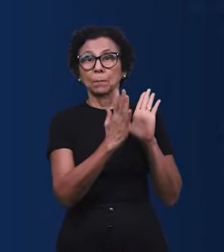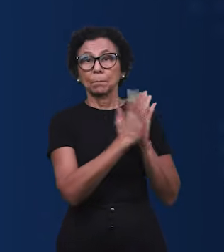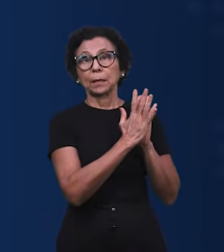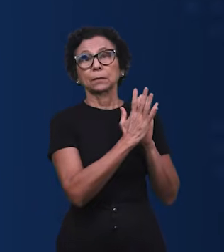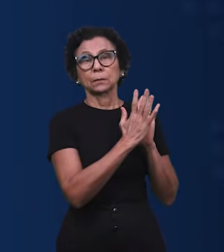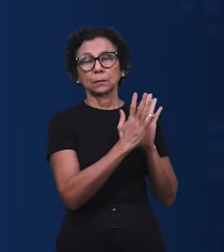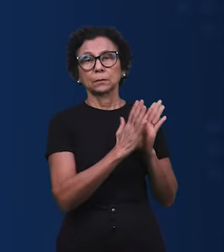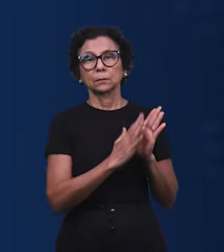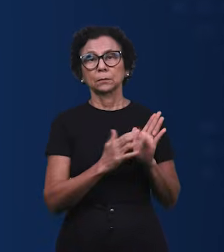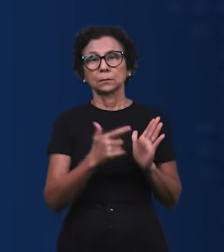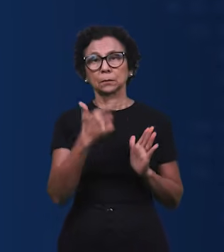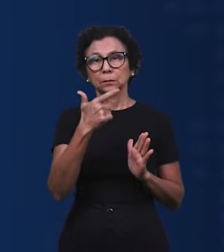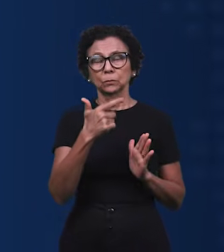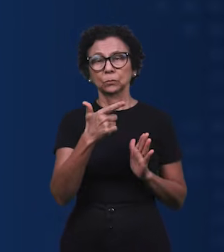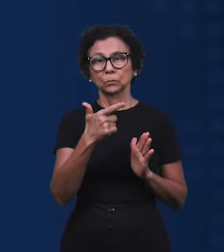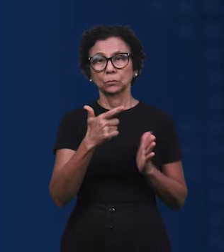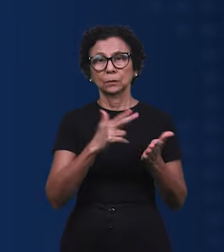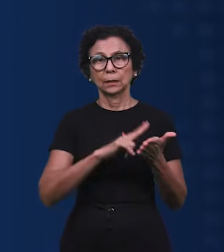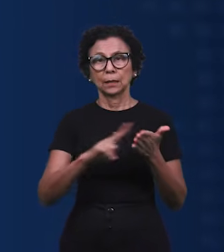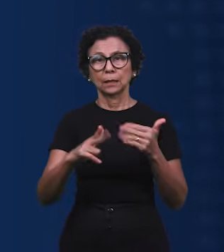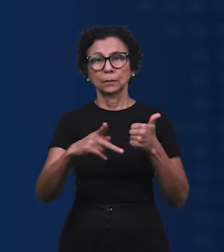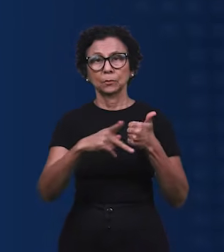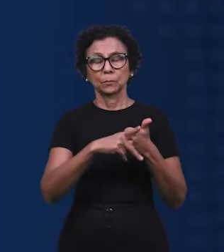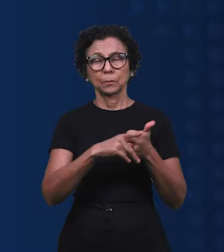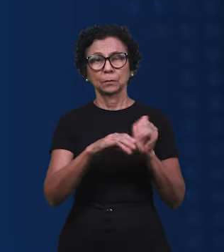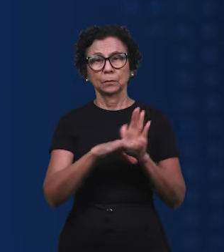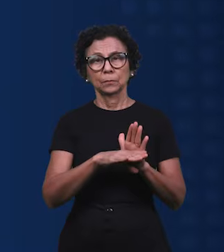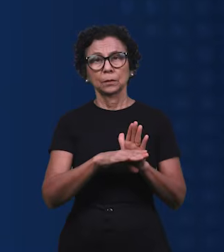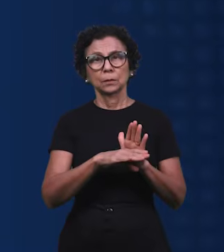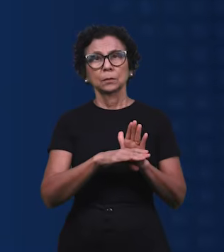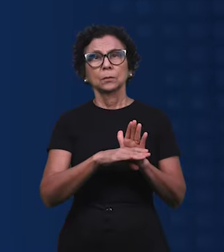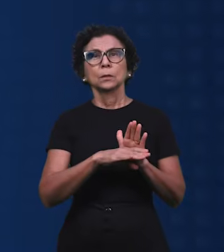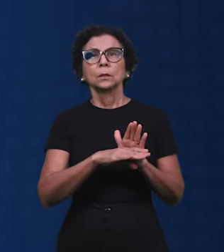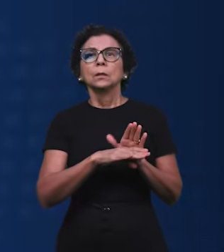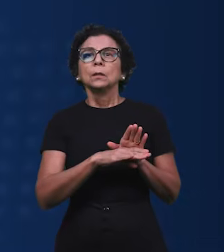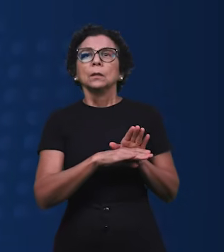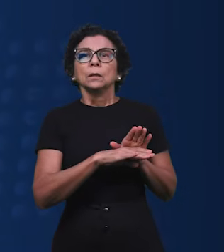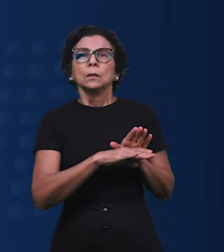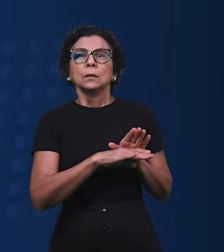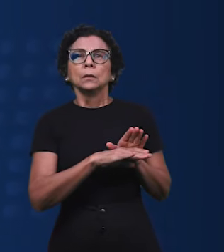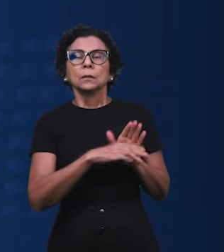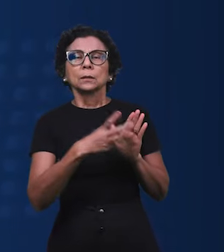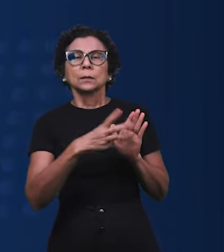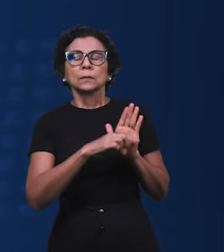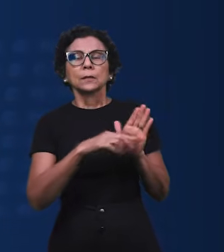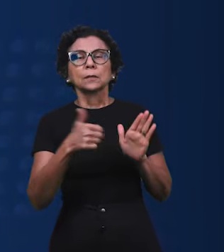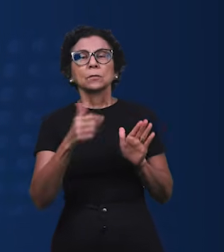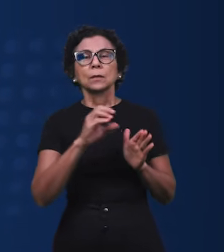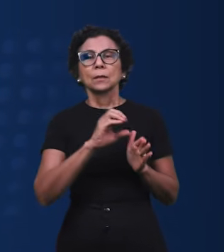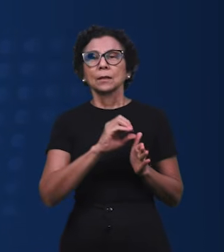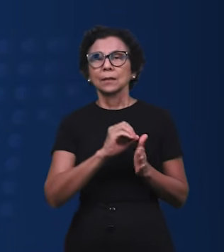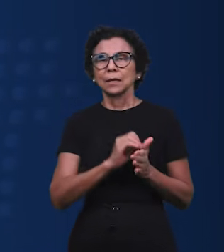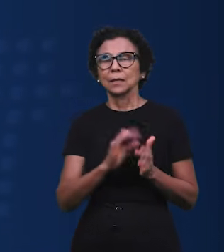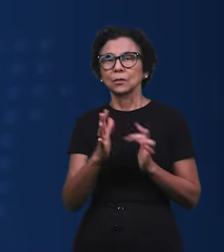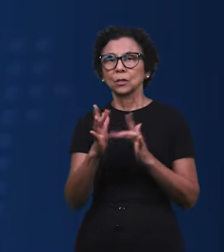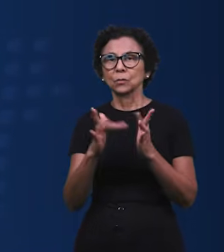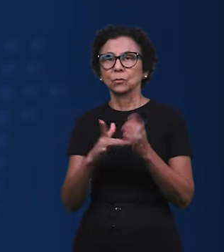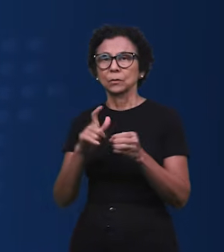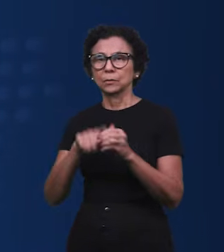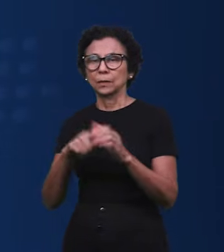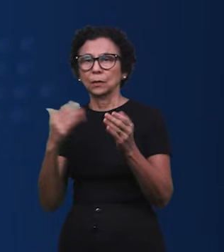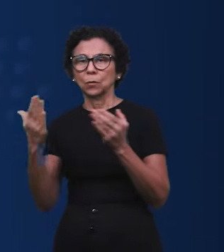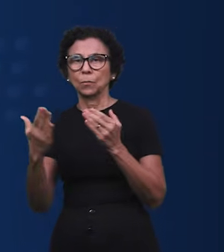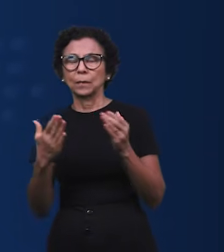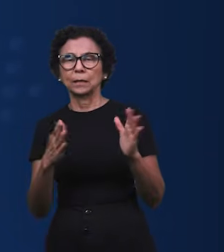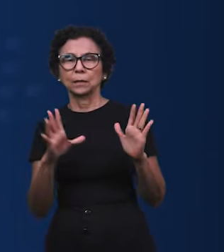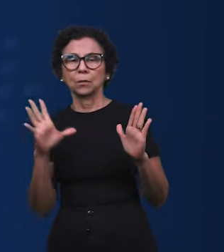que está lá em 2 Pedro, capítulo 3, verso 10, que diz assim: mas o dia do Senhor virá como ladrão de noite, no qual